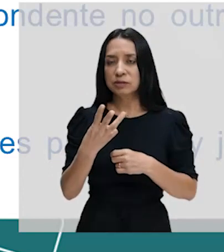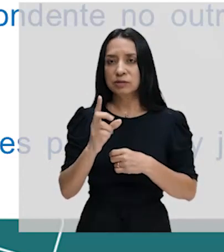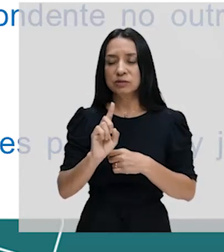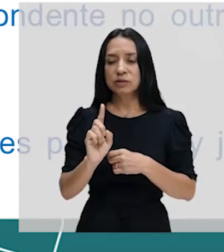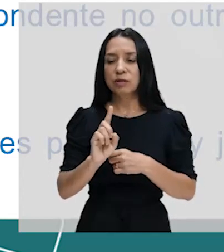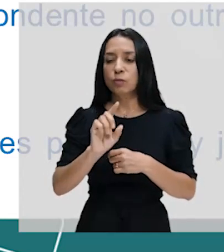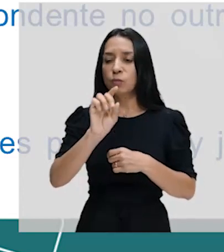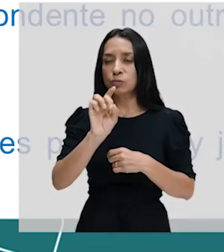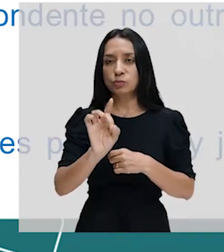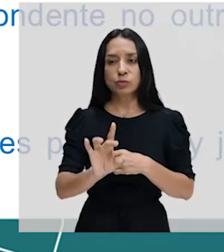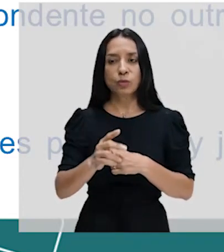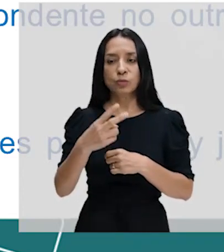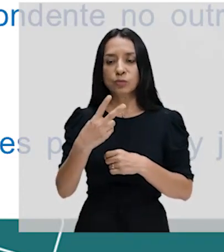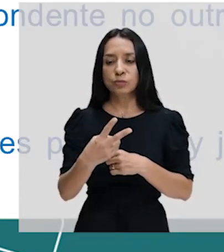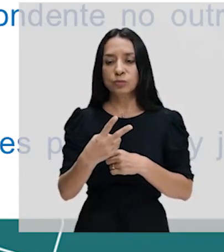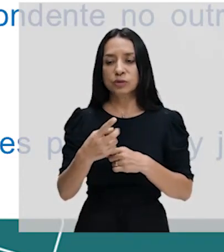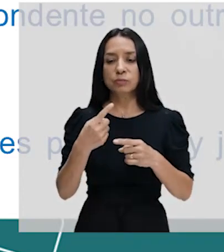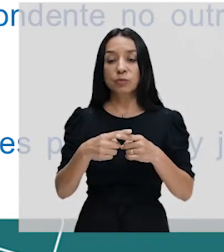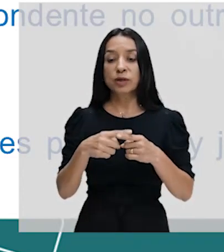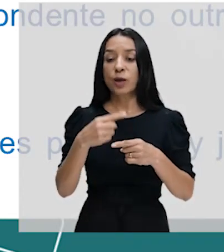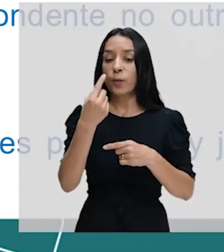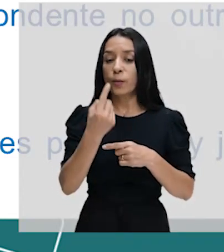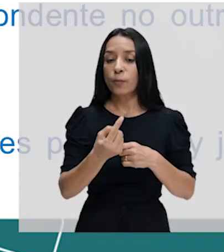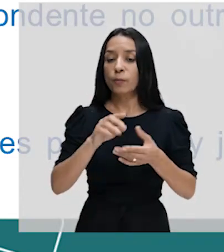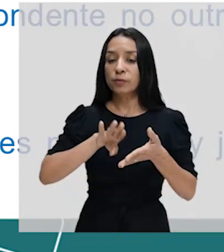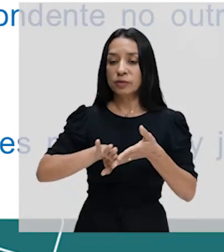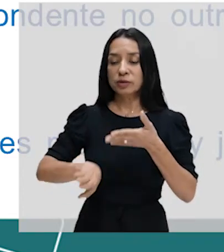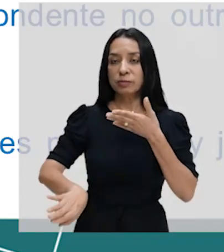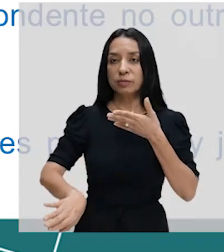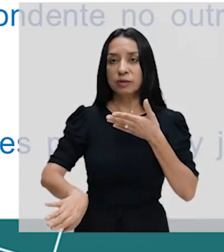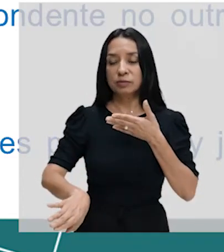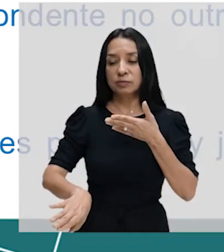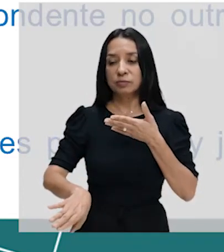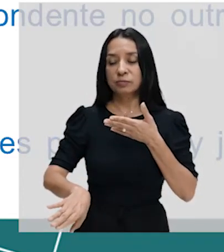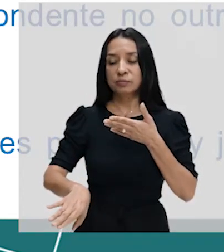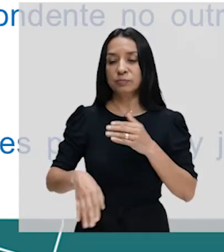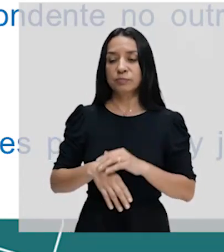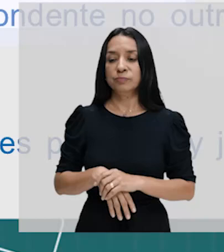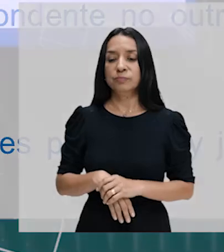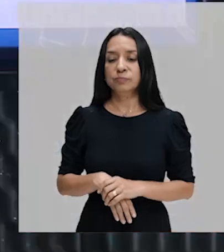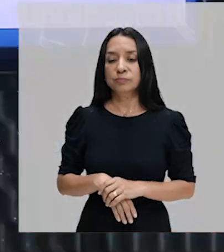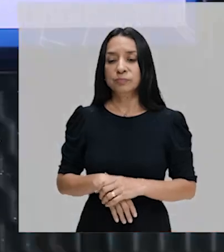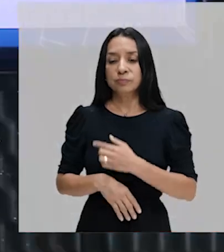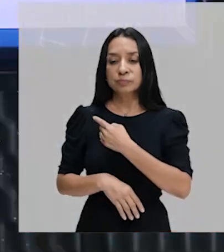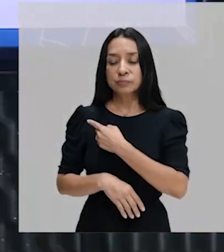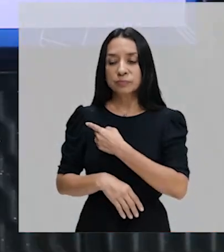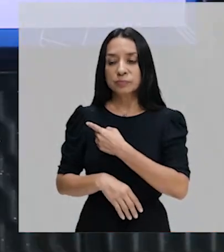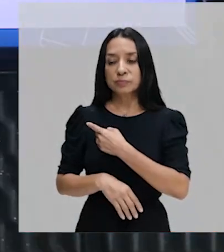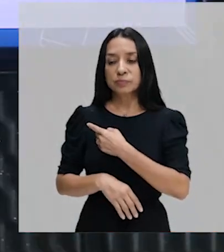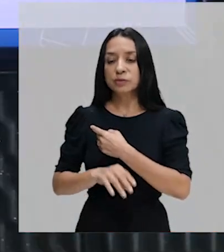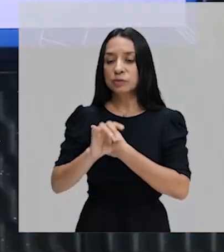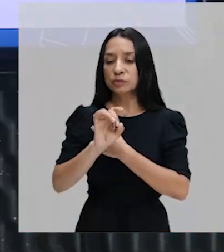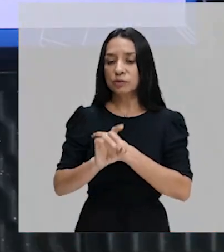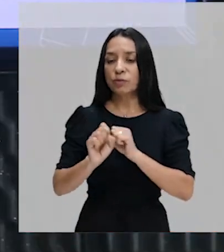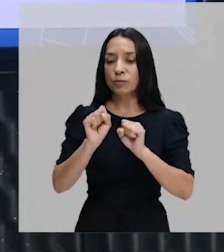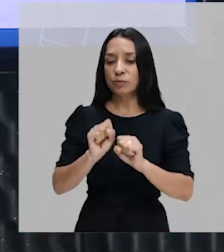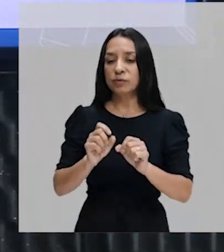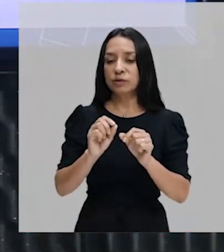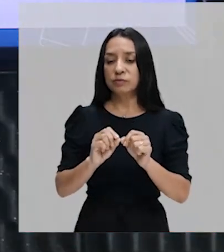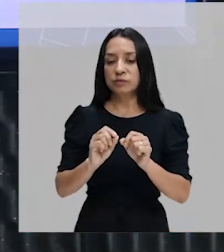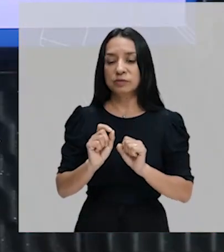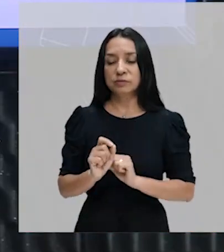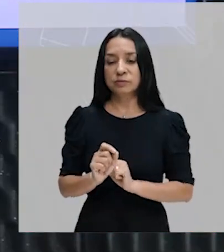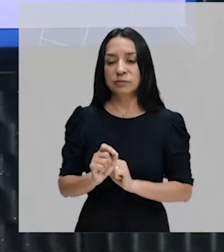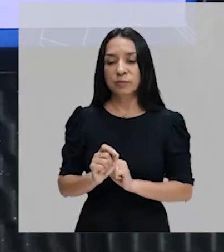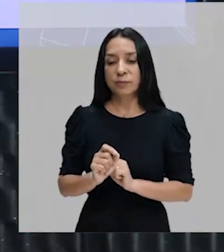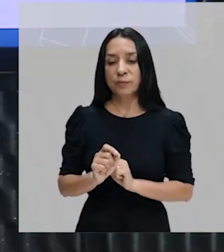já descarto por aparecer igualmente nos dois conjuntos, que é o número 1. Então, nesse caso aqui, ó, eu só vou poder fazer,